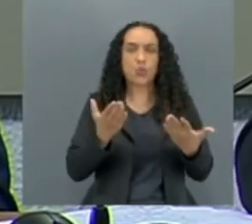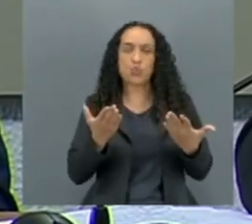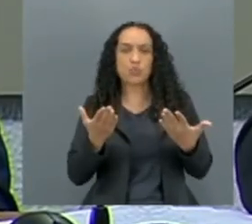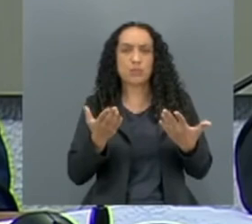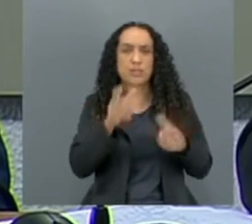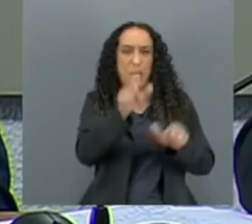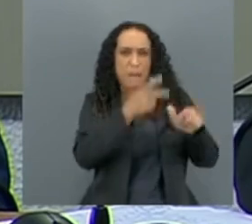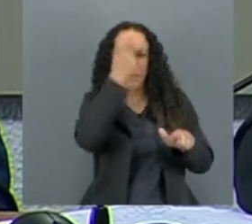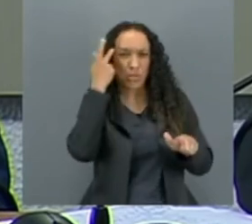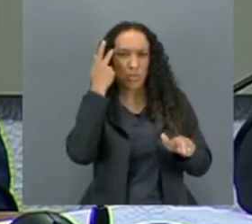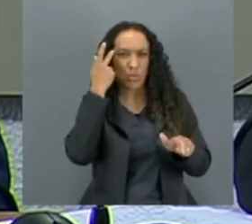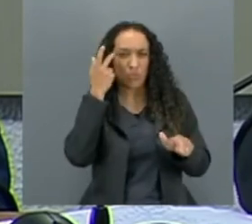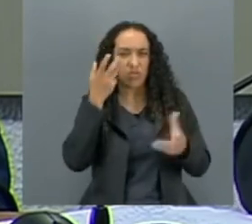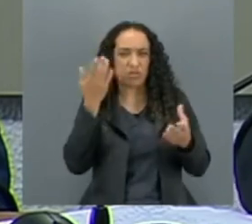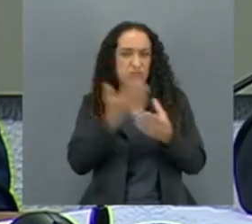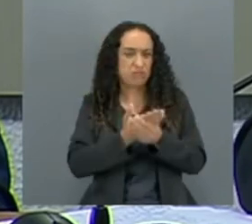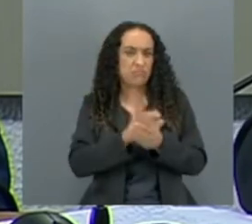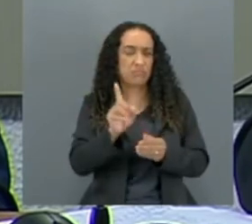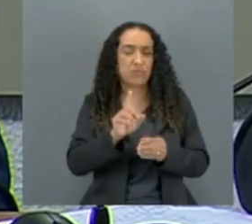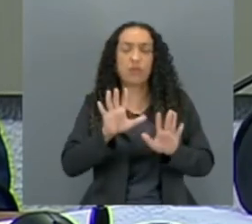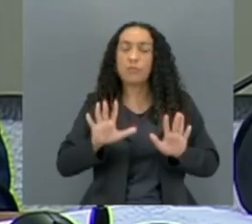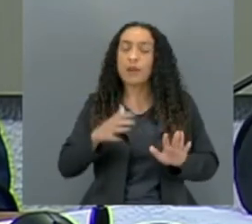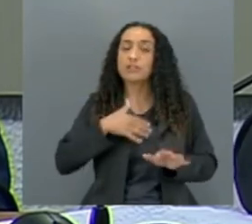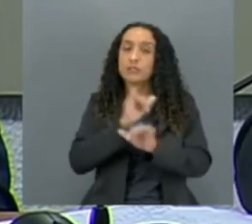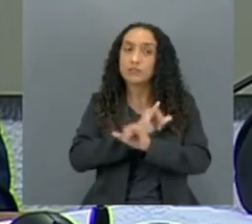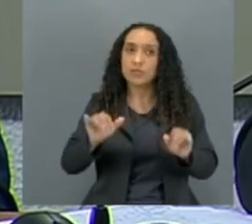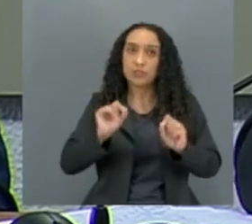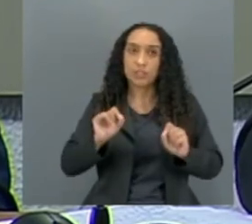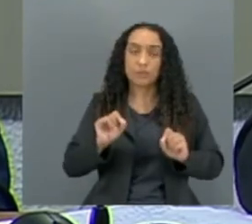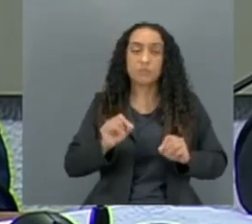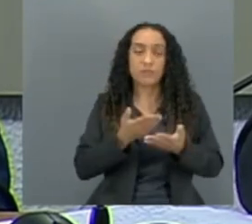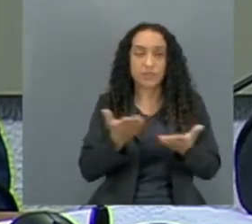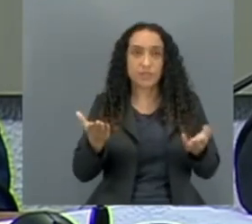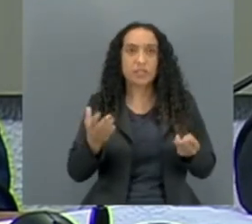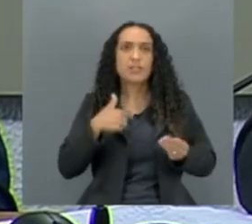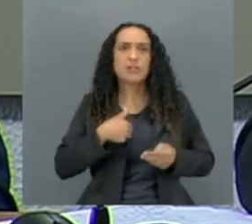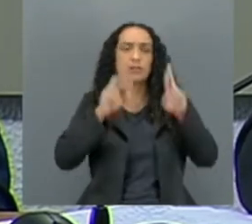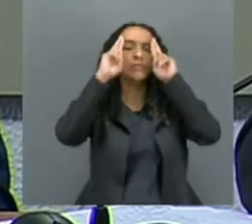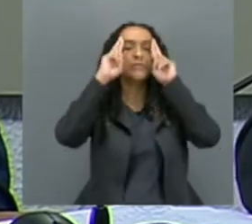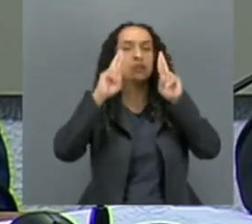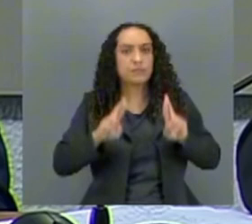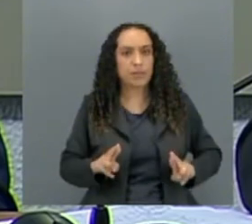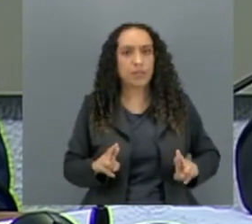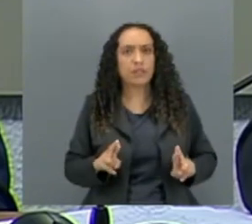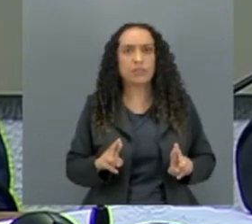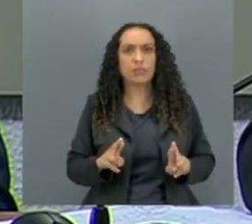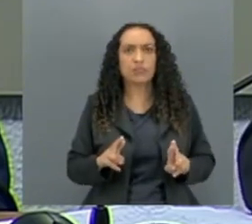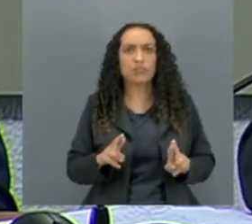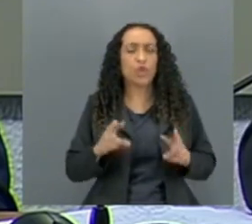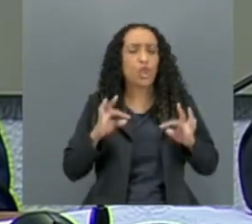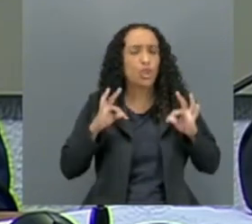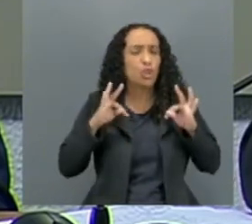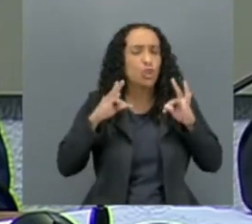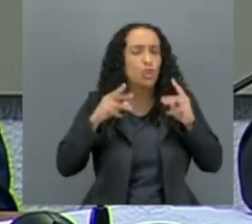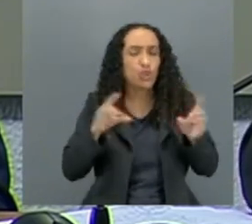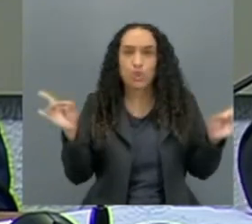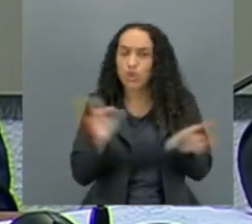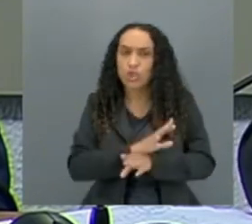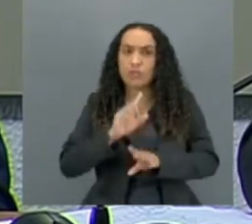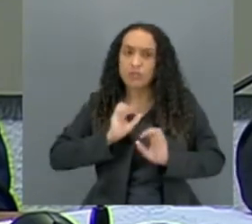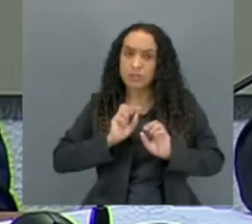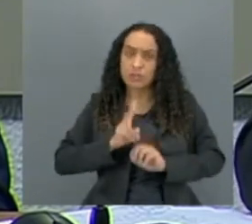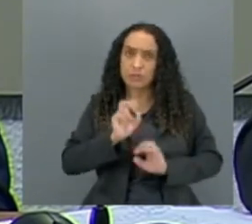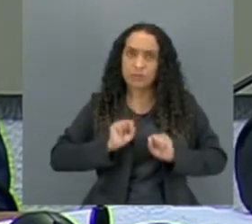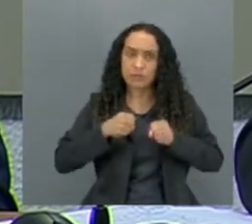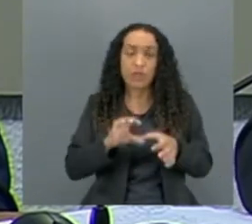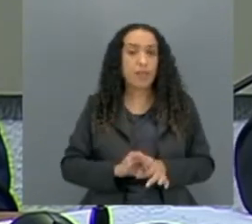determinadas pessoas que são alvos de inquérito. Mas eu queria dizer para os senhores que eu respeito da forma mais absoluta e fui sempre um defensor